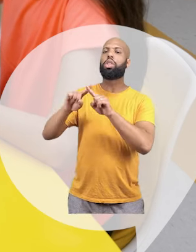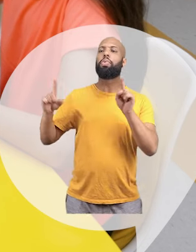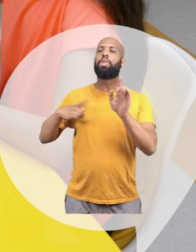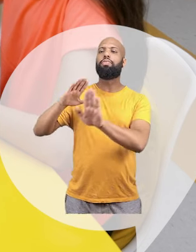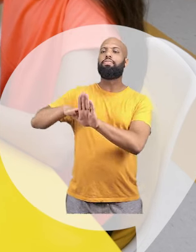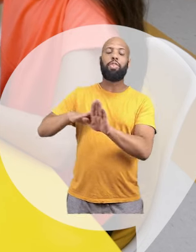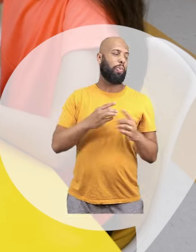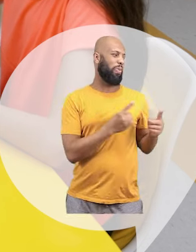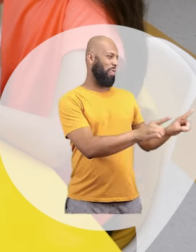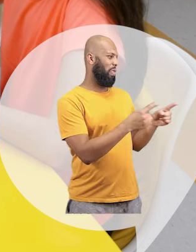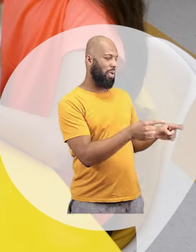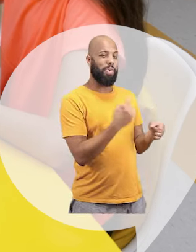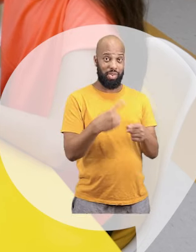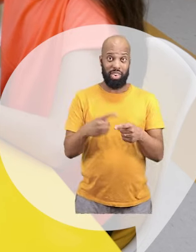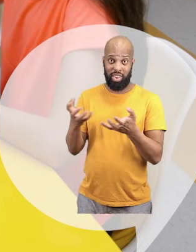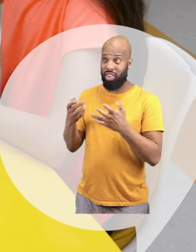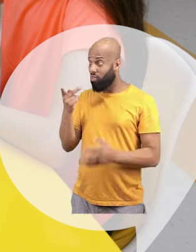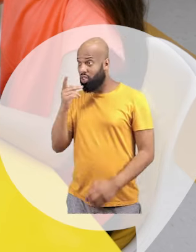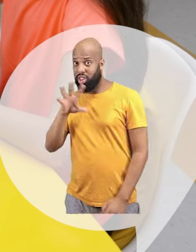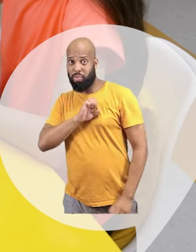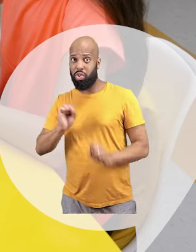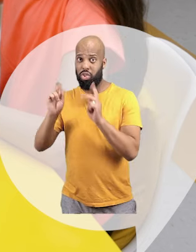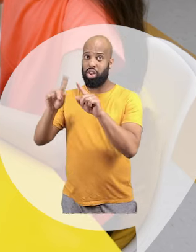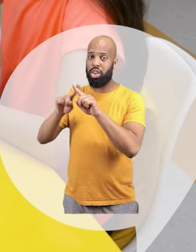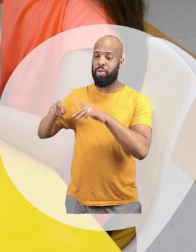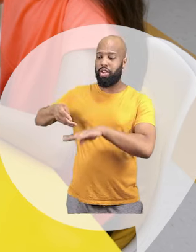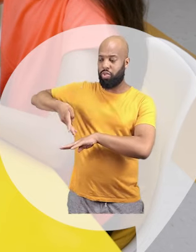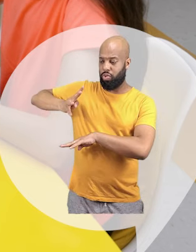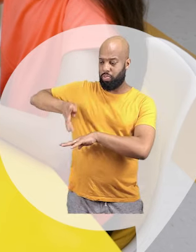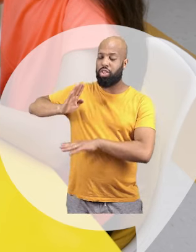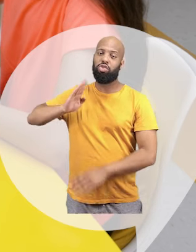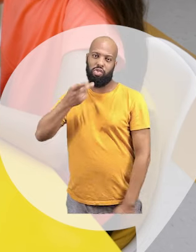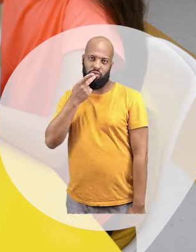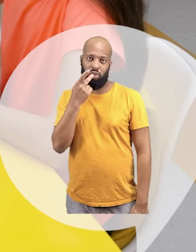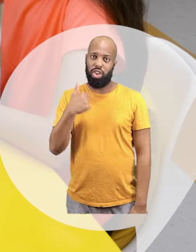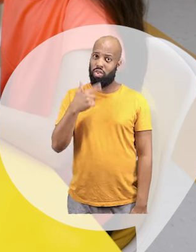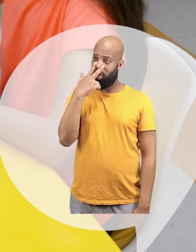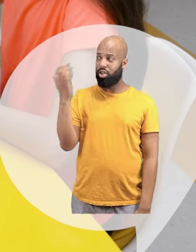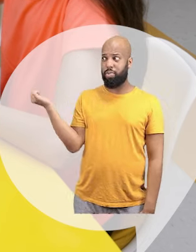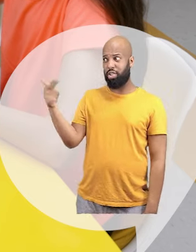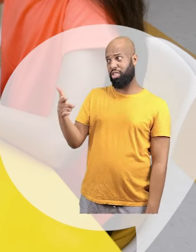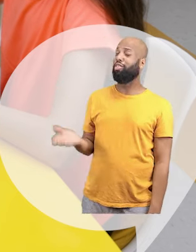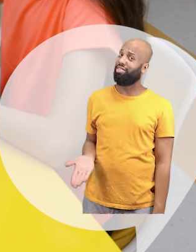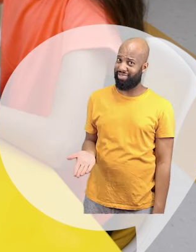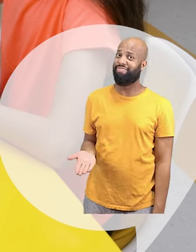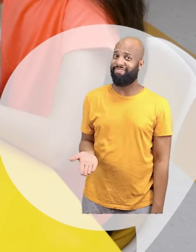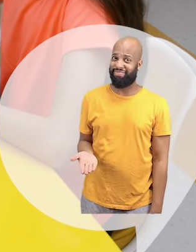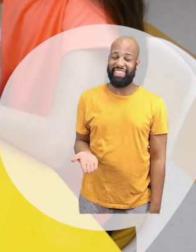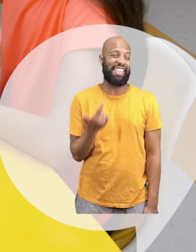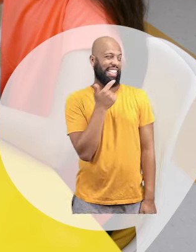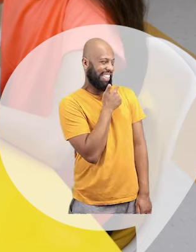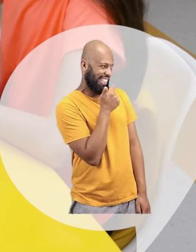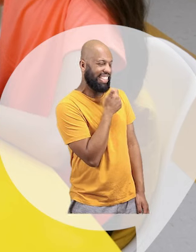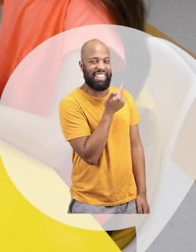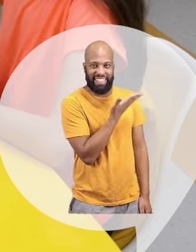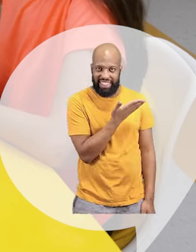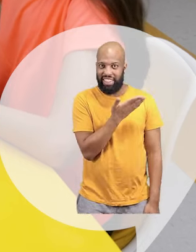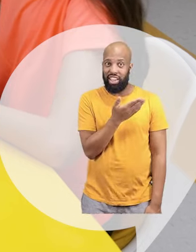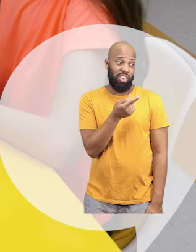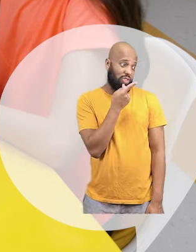de música porque você quer falar de amor beleza mas os Beatles já falaram de amor e eu acho que melhor do que você